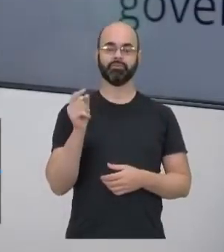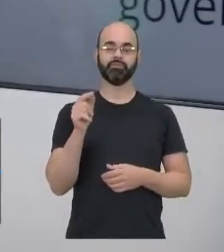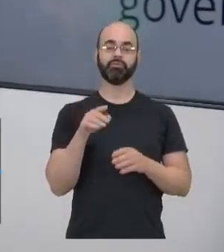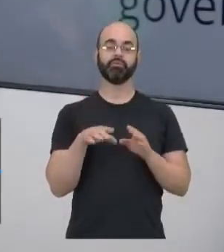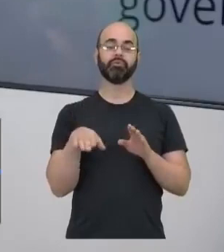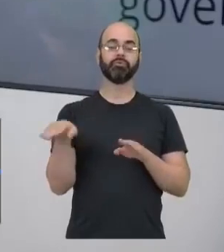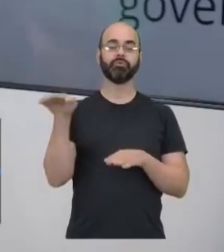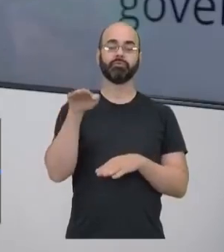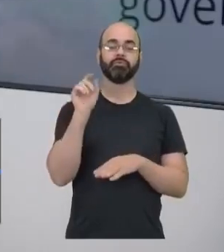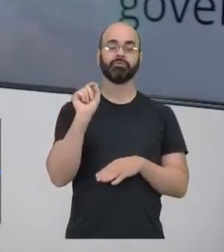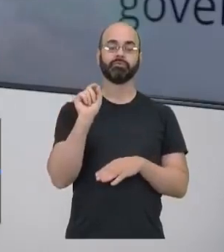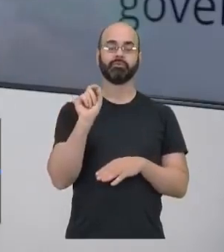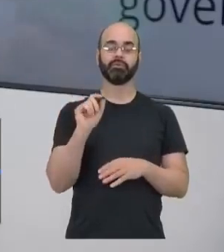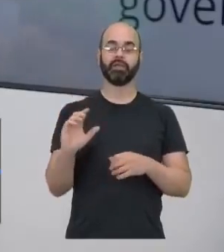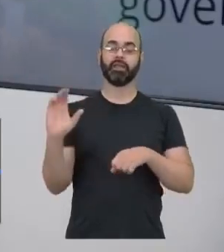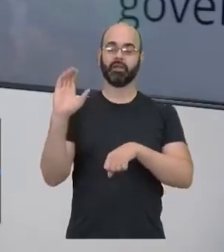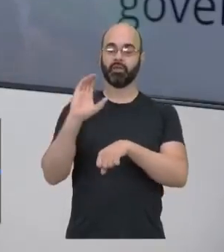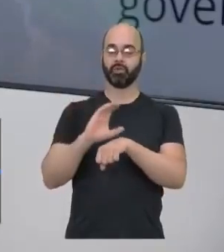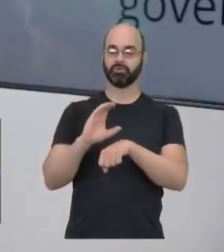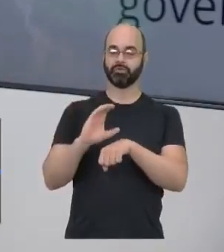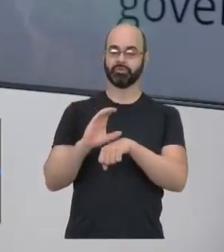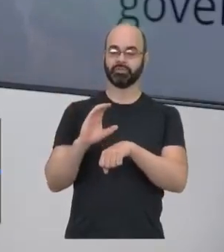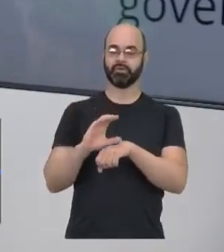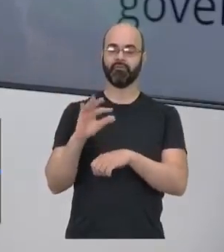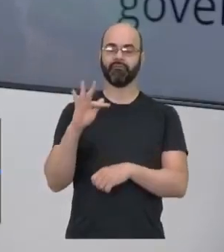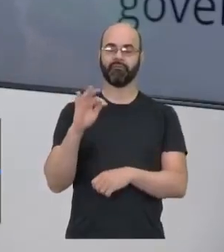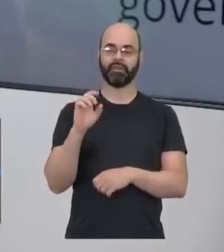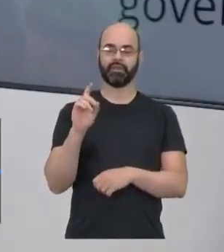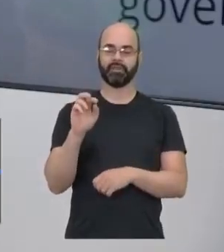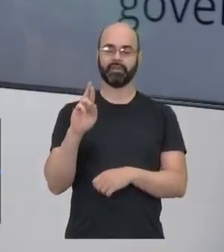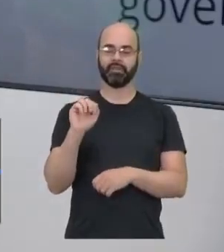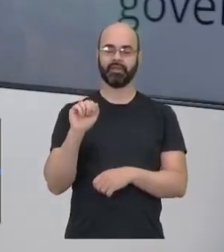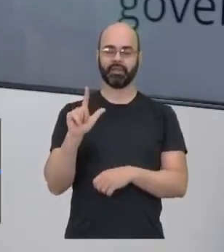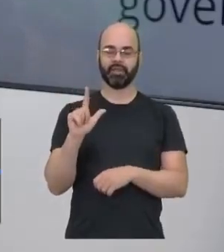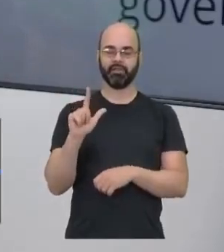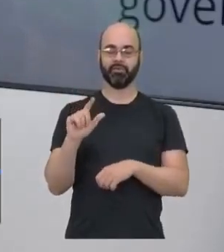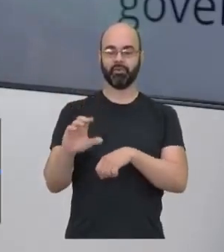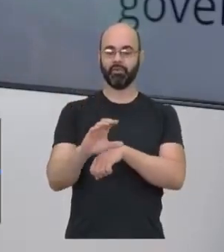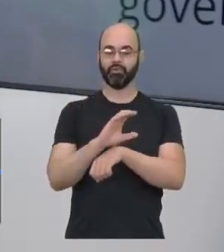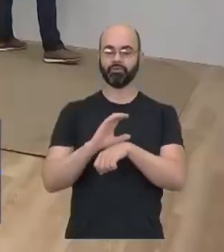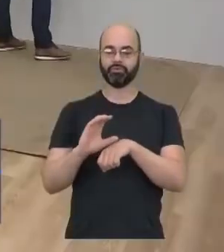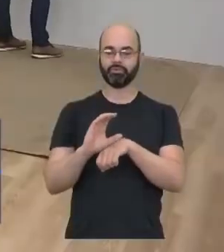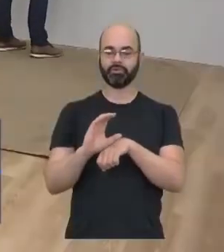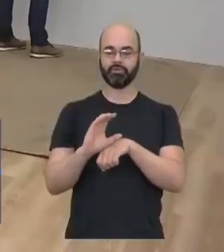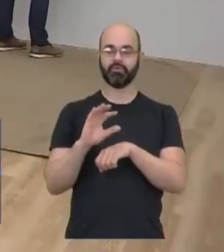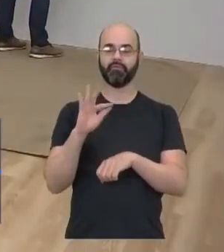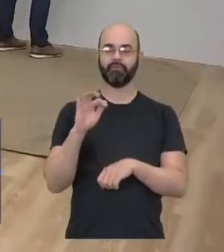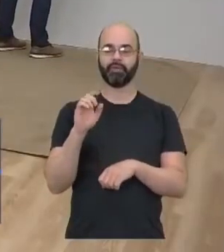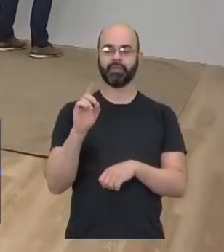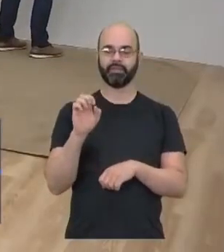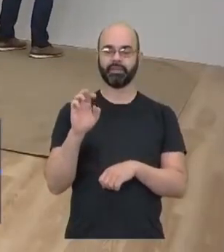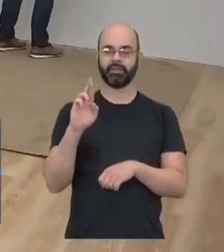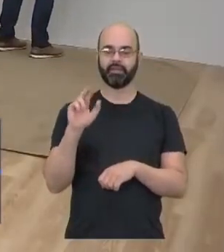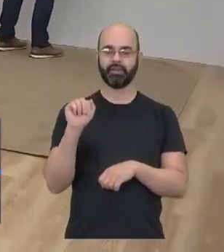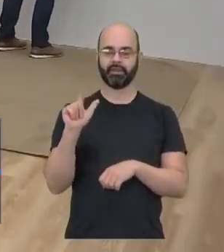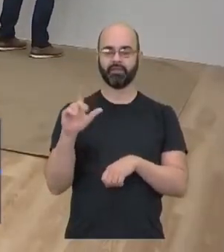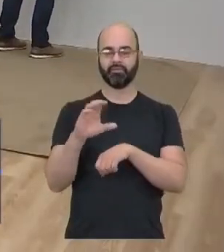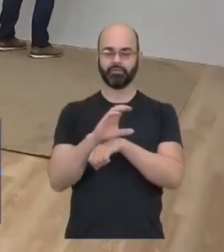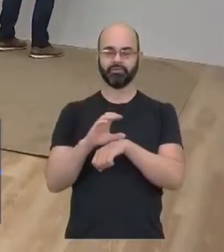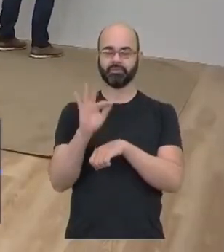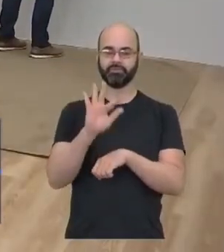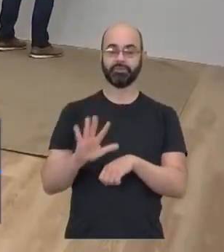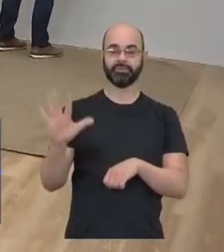a nossa Constituição Federal. Muito bem, então tá aqui a Constituição Federal, que também faz parte aqui. Vou colocar